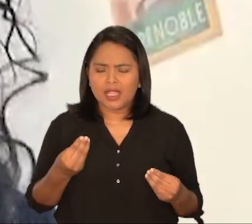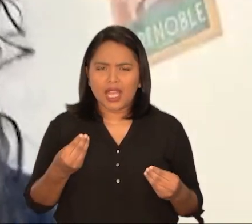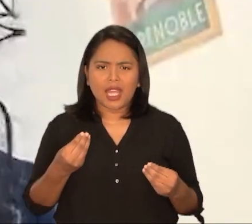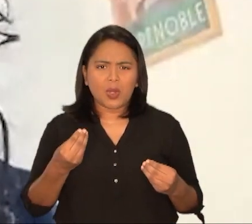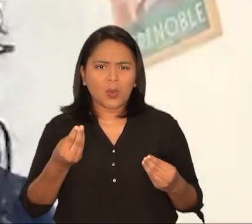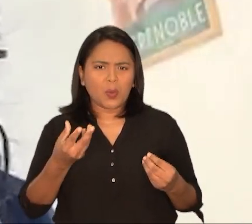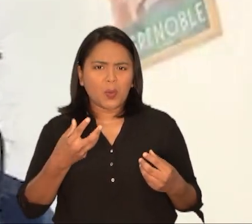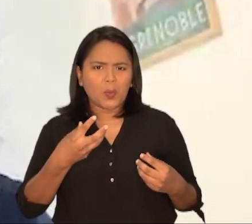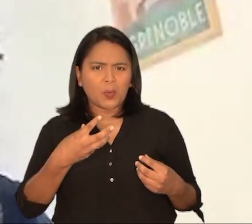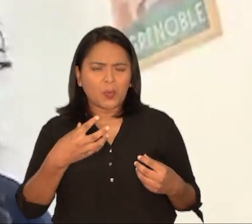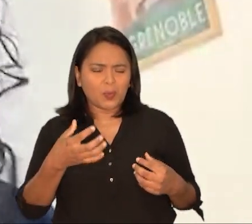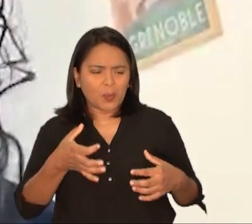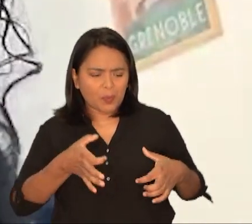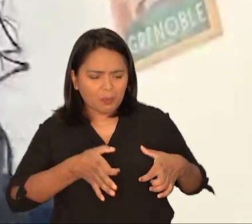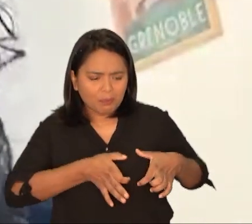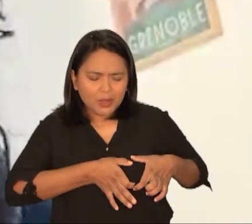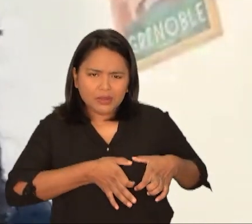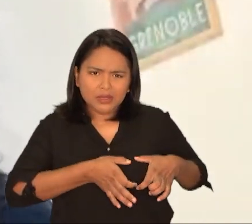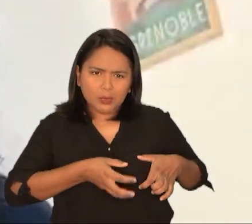não funcionou, e aí eu fiquei,